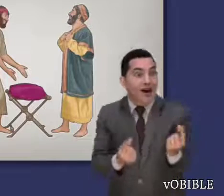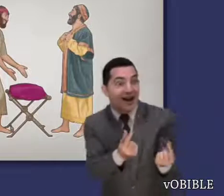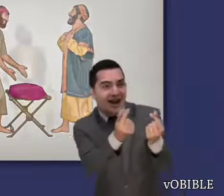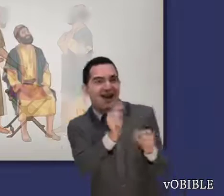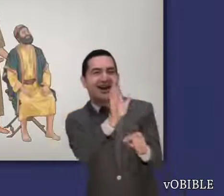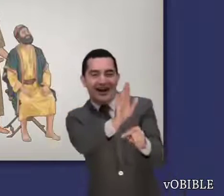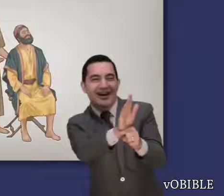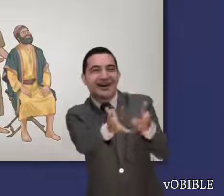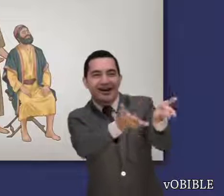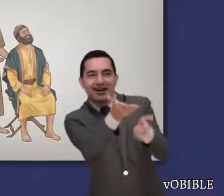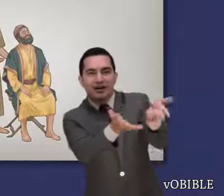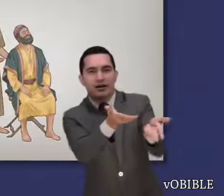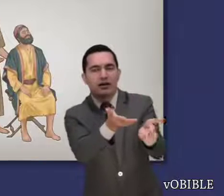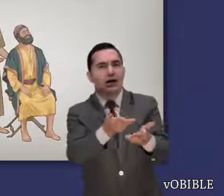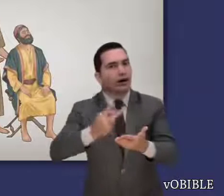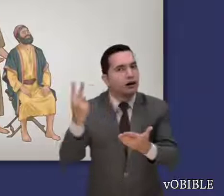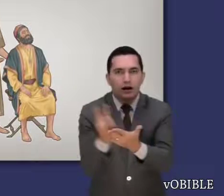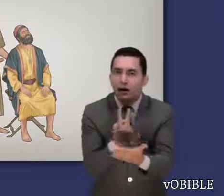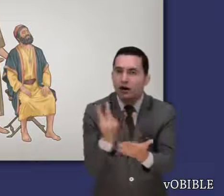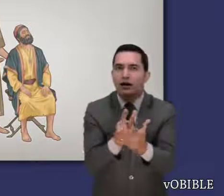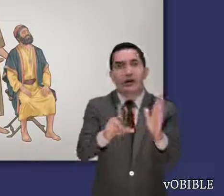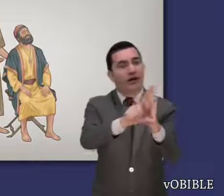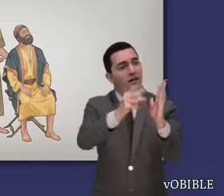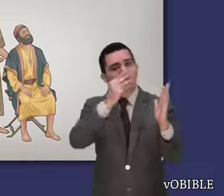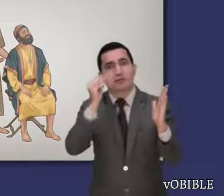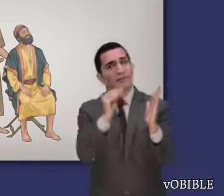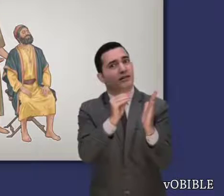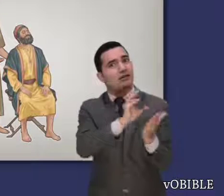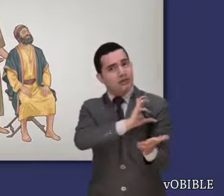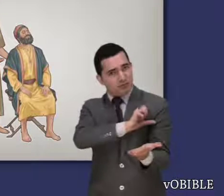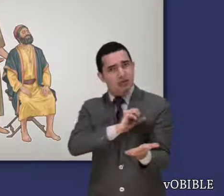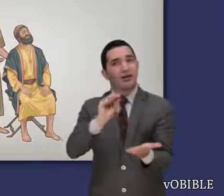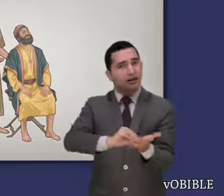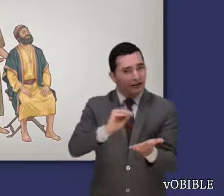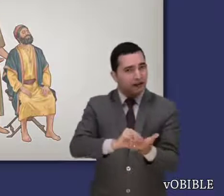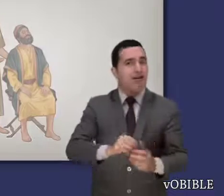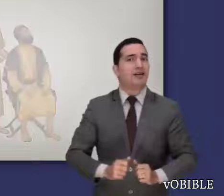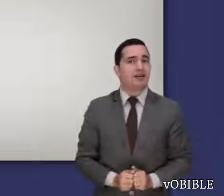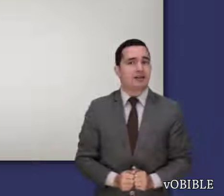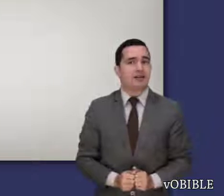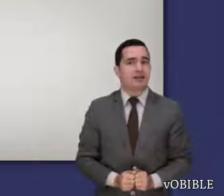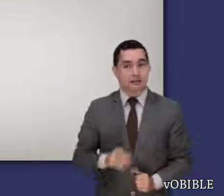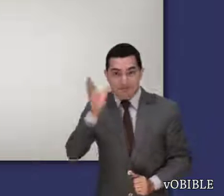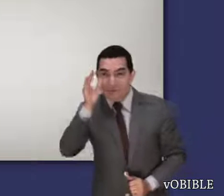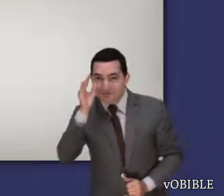Por fazerem isso, eles criam divisões de classes e violam a lei régia do amor ao próximo. Você